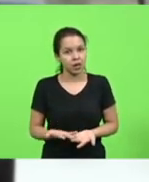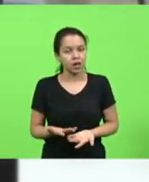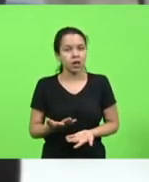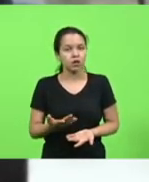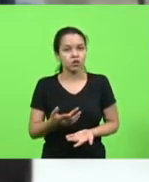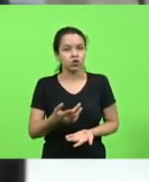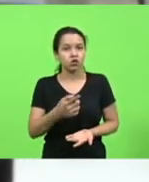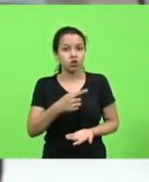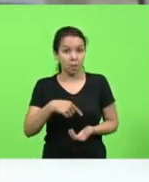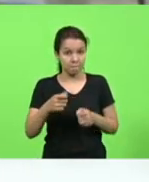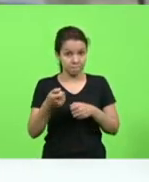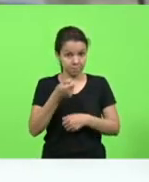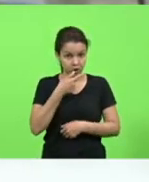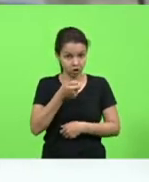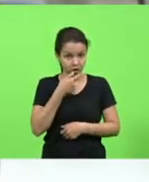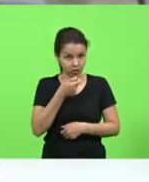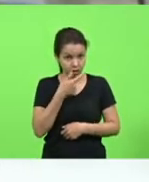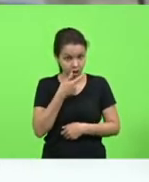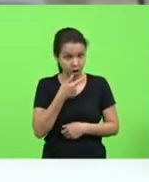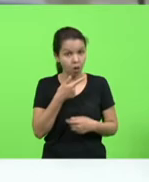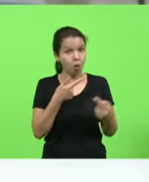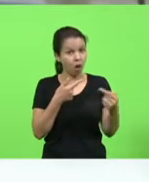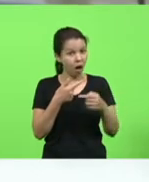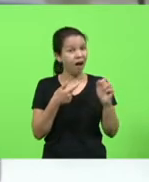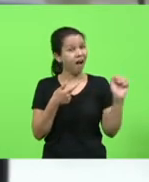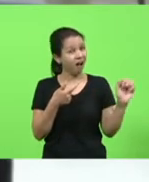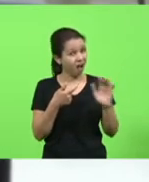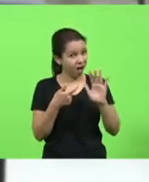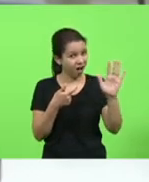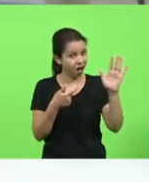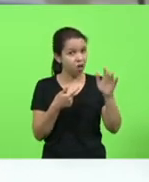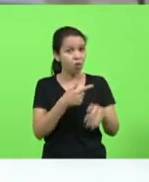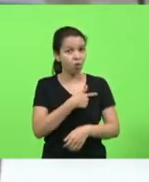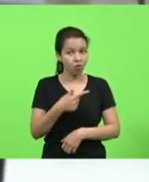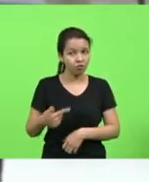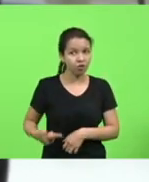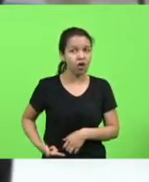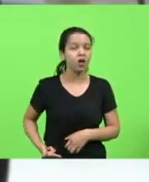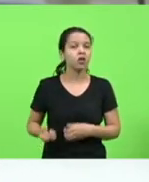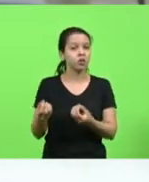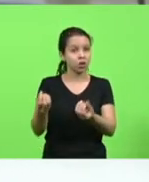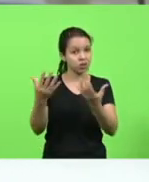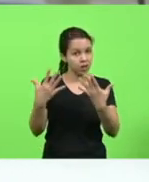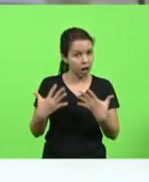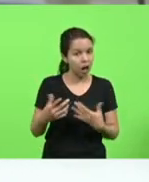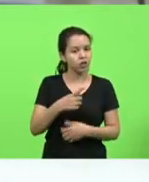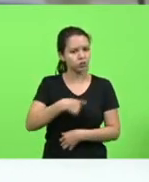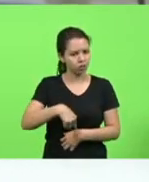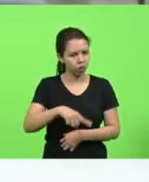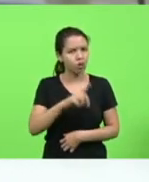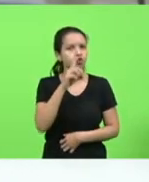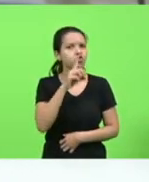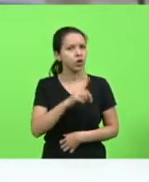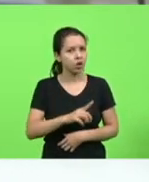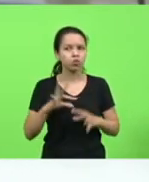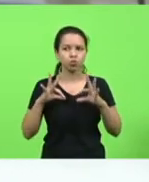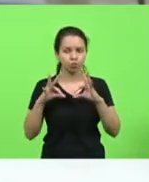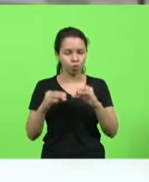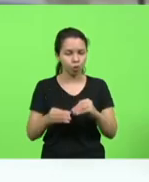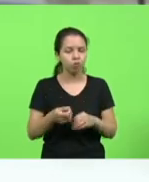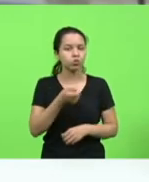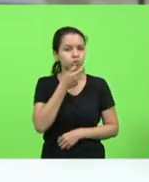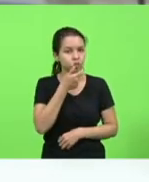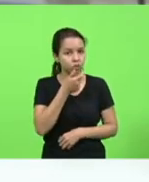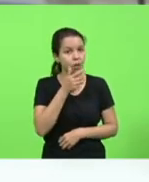A nossa medicação é uma medicação de alto custo, fornecida pelo governo, nós todos temos o direito, nós todos tomamos, só que a gente